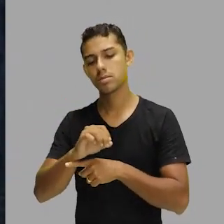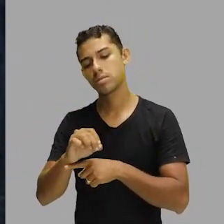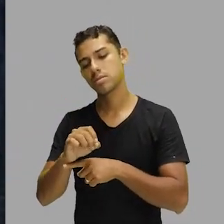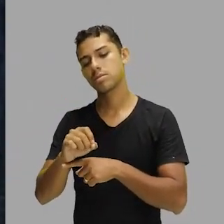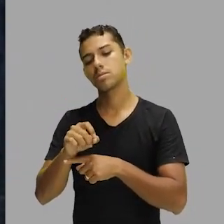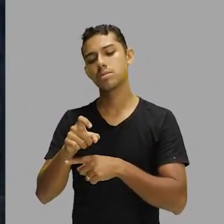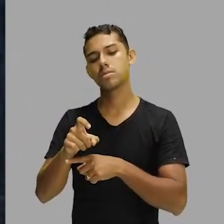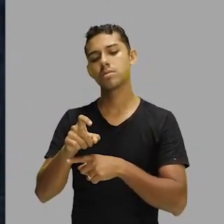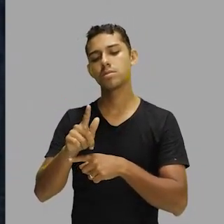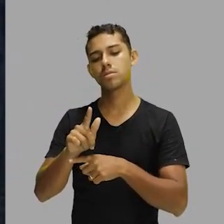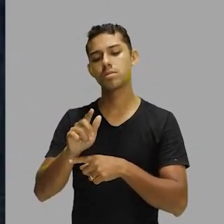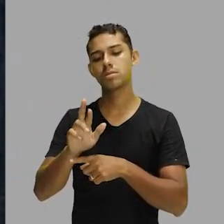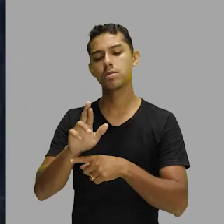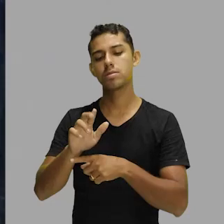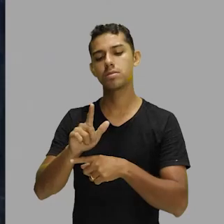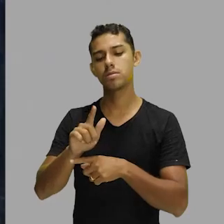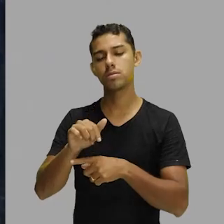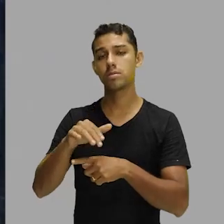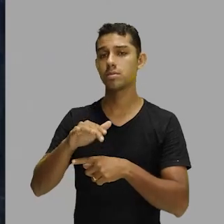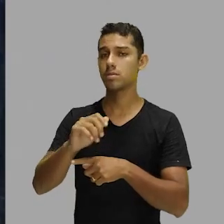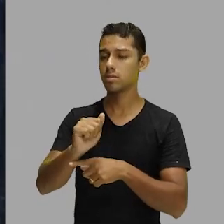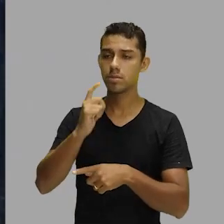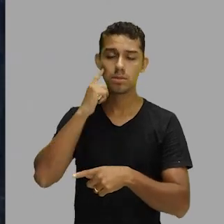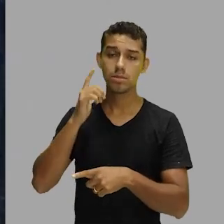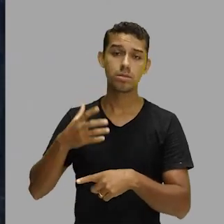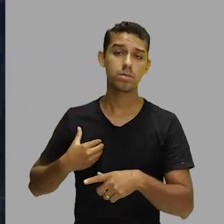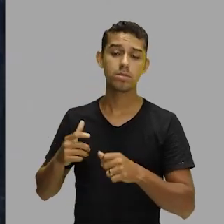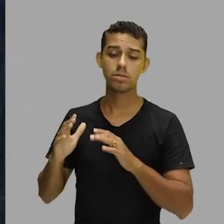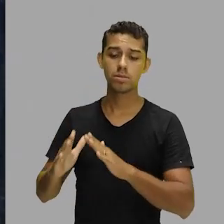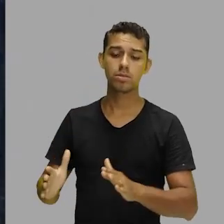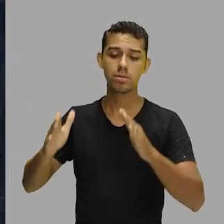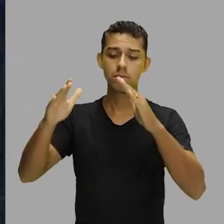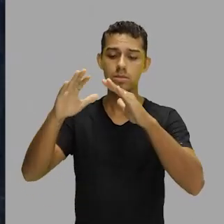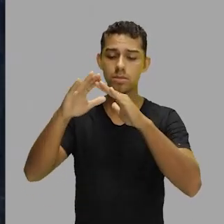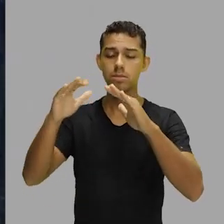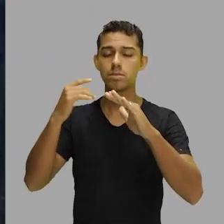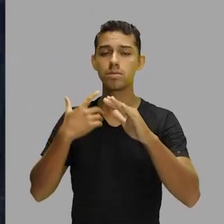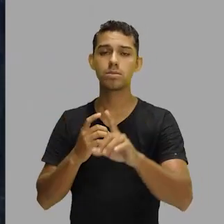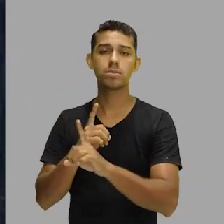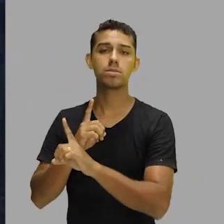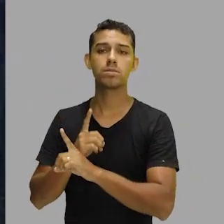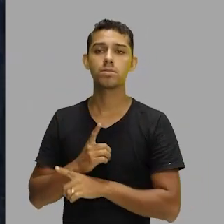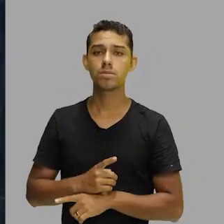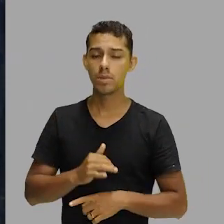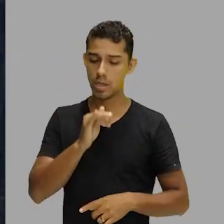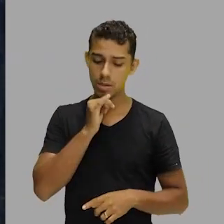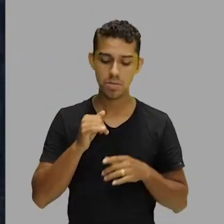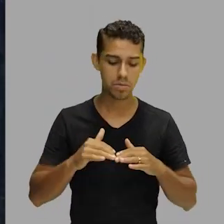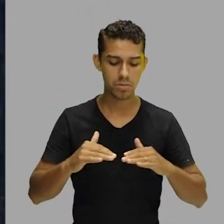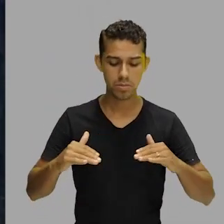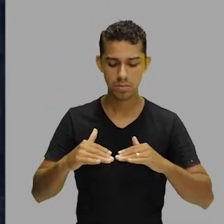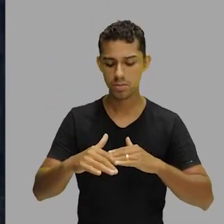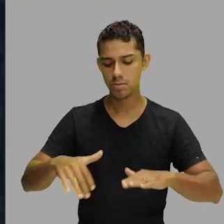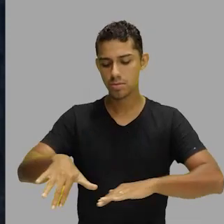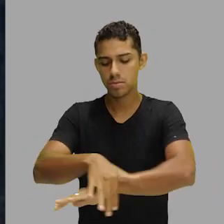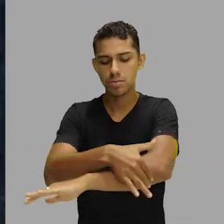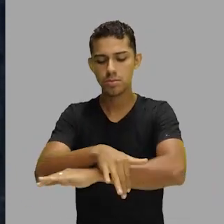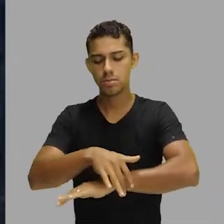região, principalmente nos locais onde nós encontramos boca de esgoto,